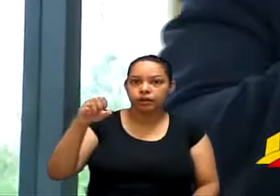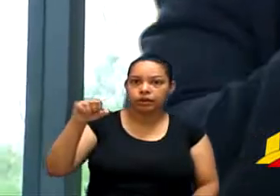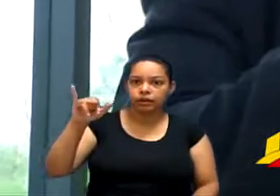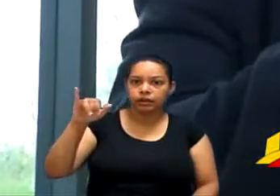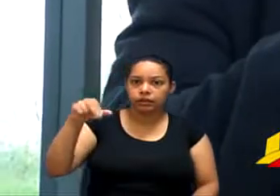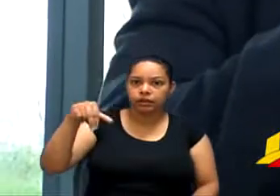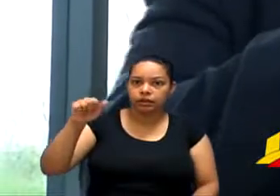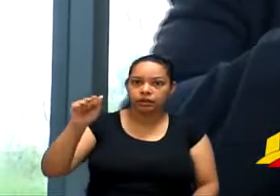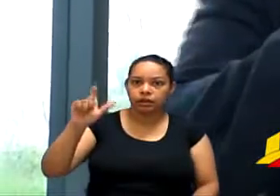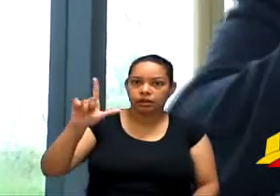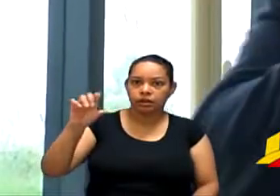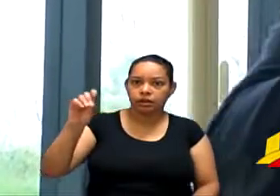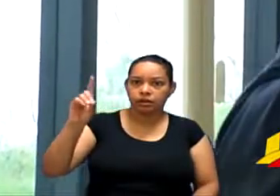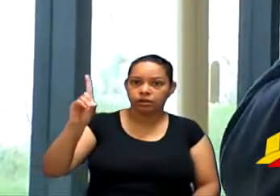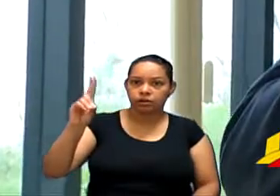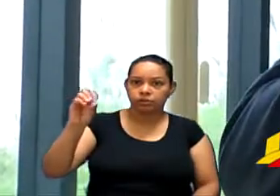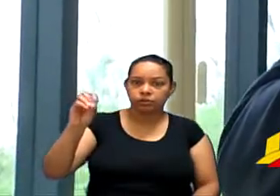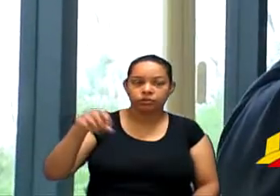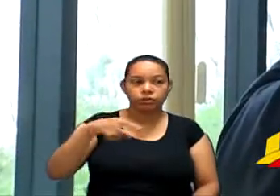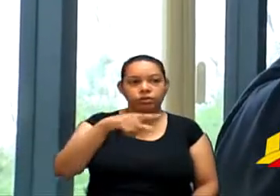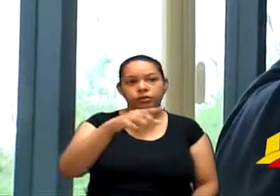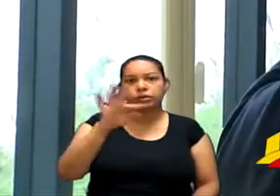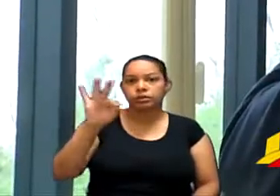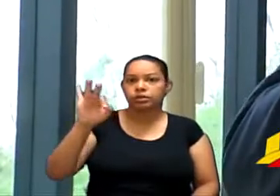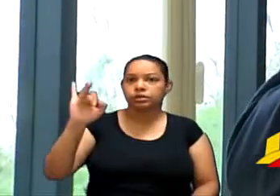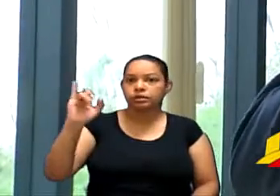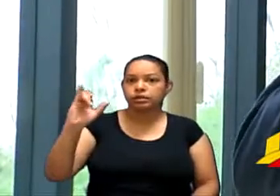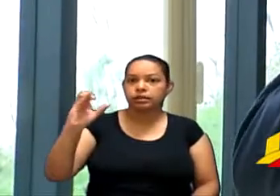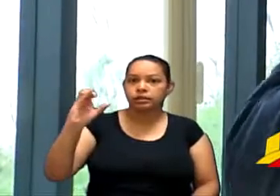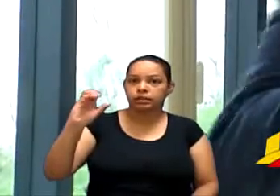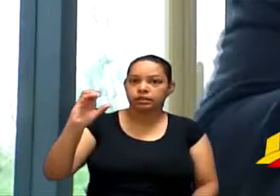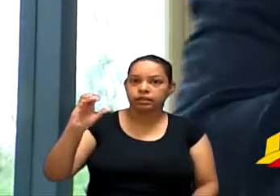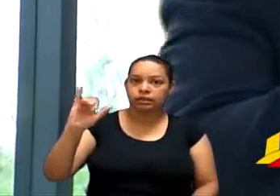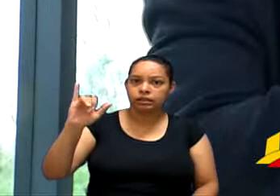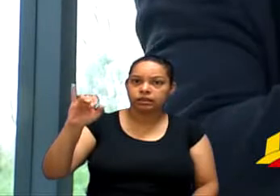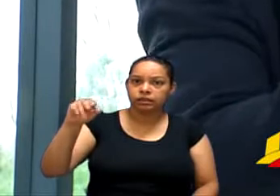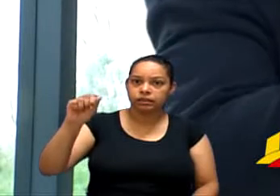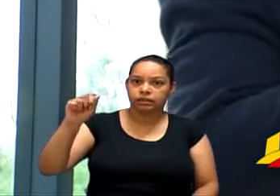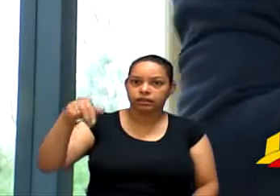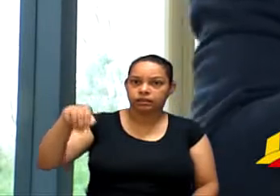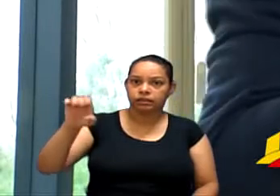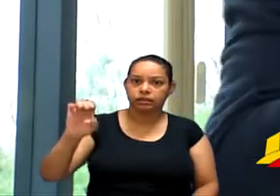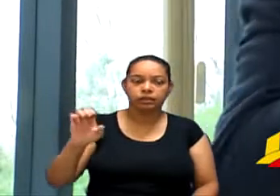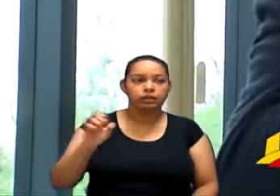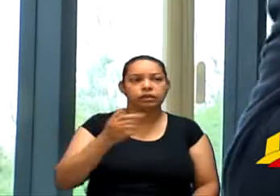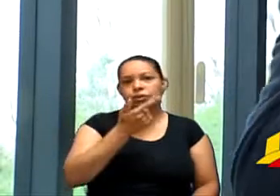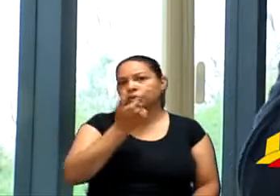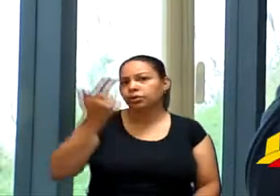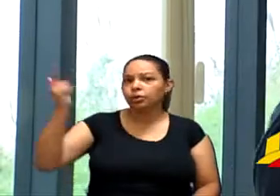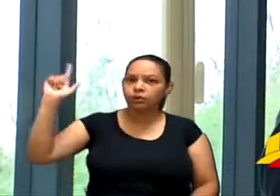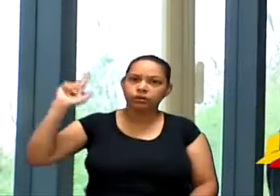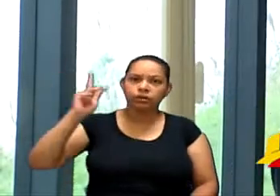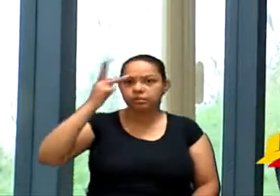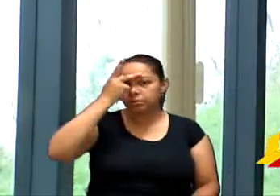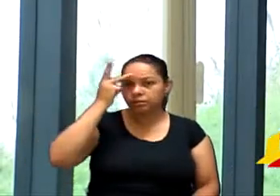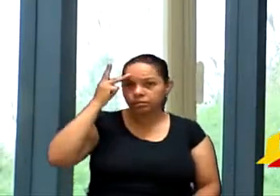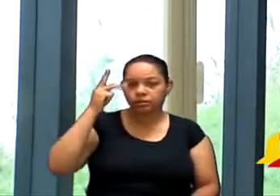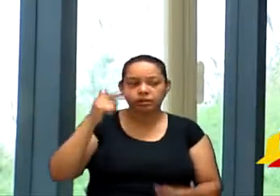dá suporte é a Ticiane que fica lá secretariando para nós é o